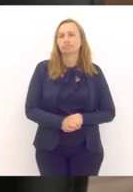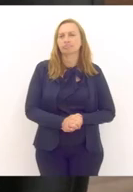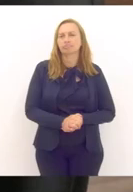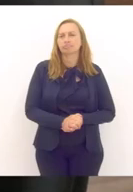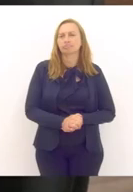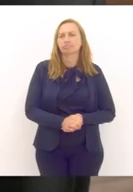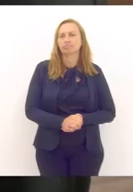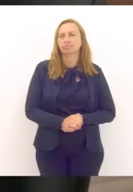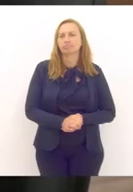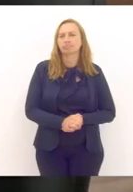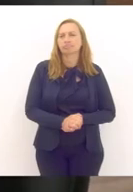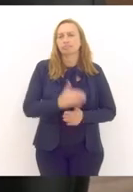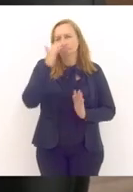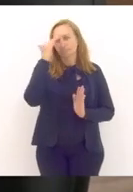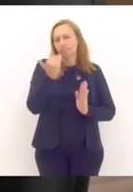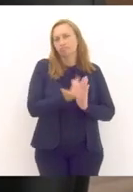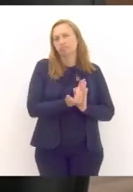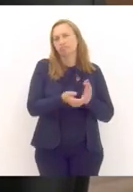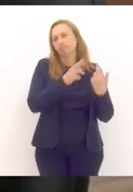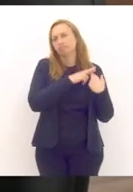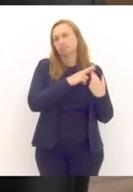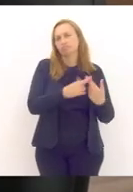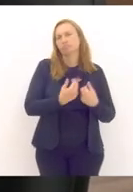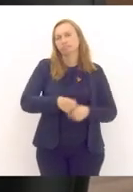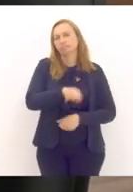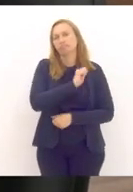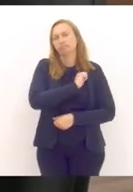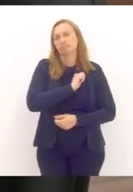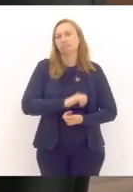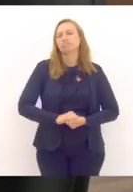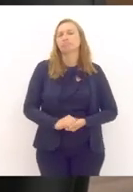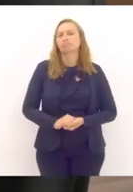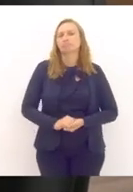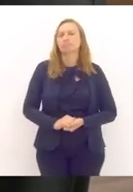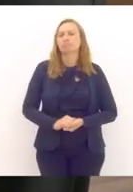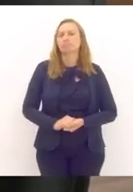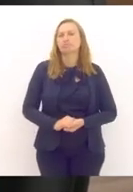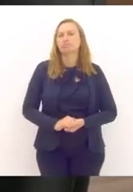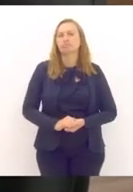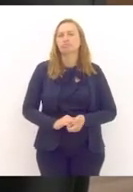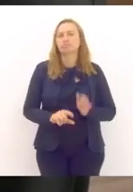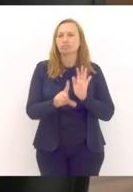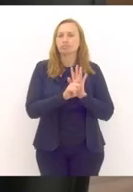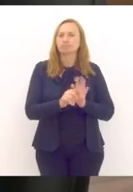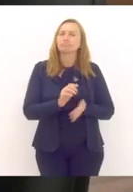sobre o cumprimento da Lei de Responsabilidade Fiscal, existe